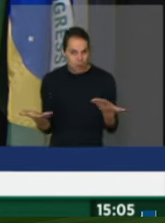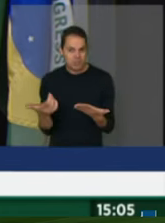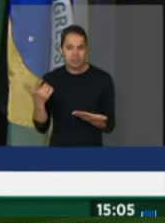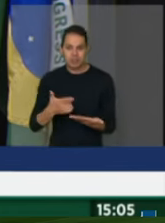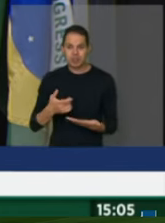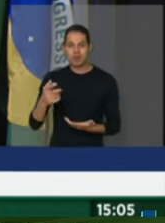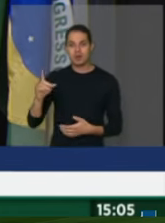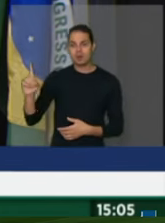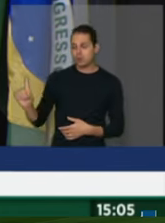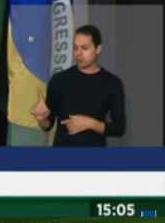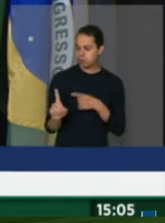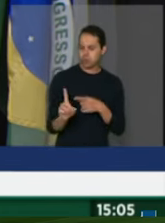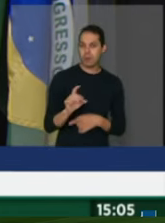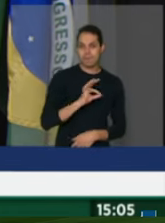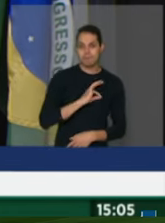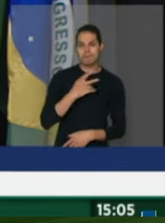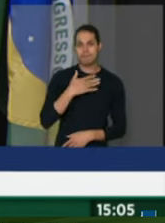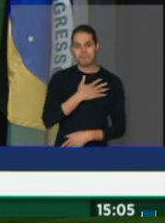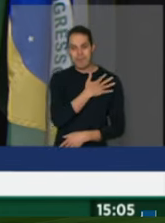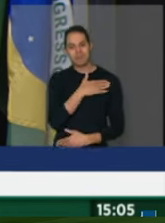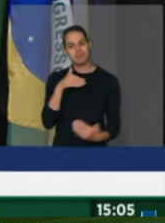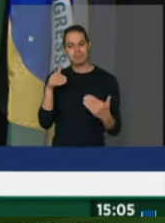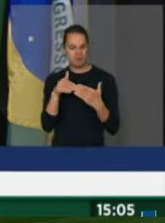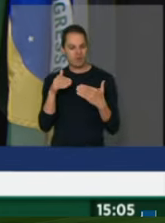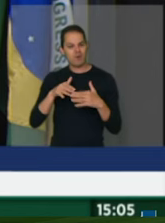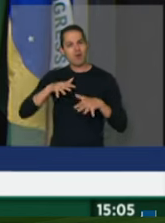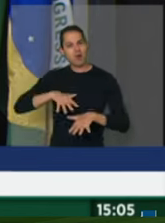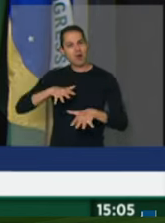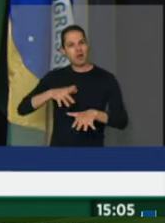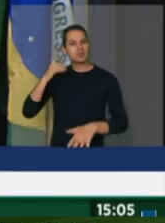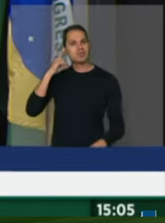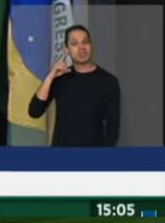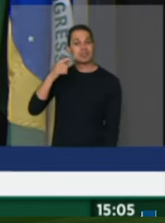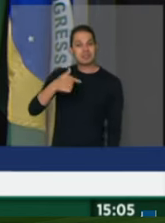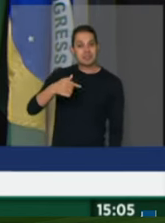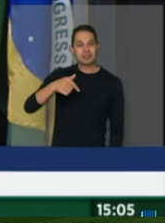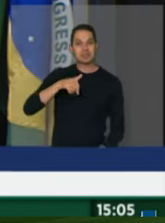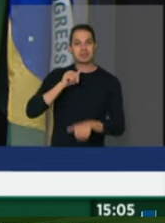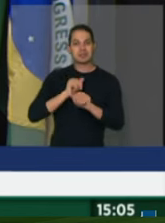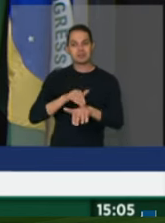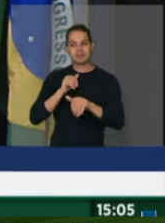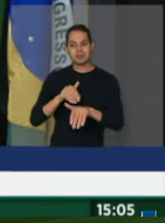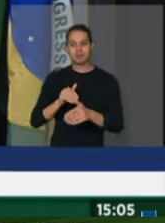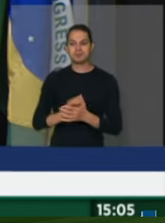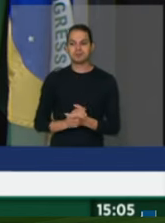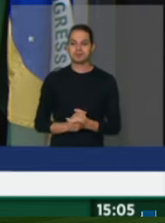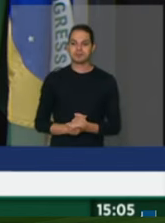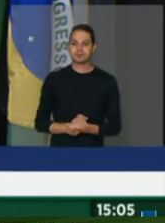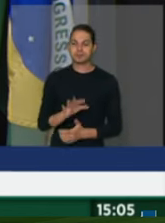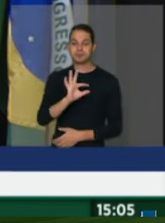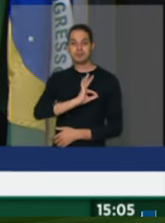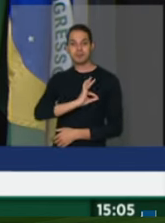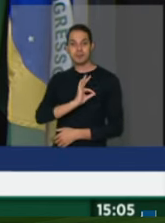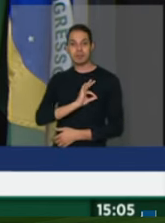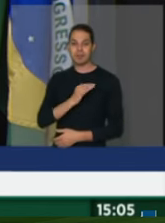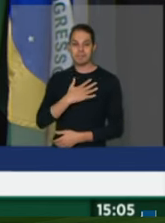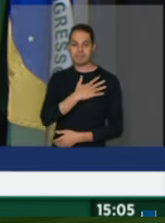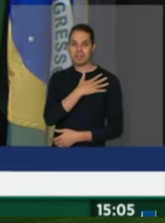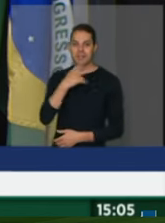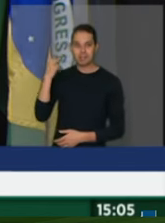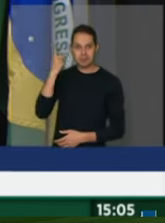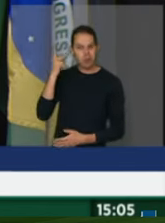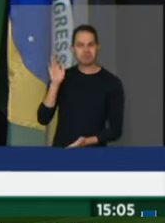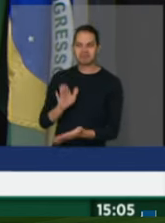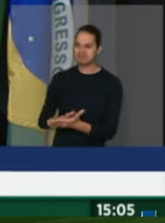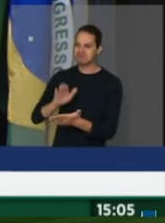manifestou publicamente favorável a manifestação de Sete de Setembro eu quero parabenizar a Polícia Militar de São